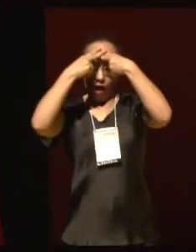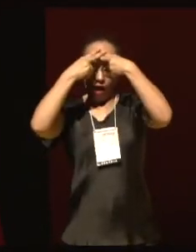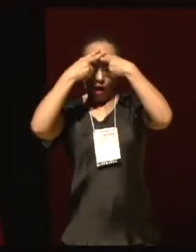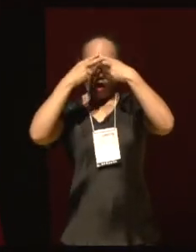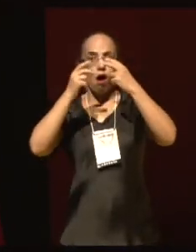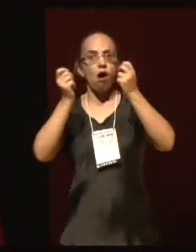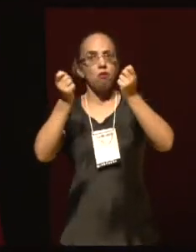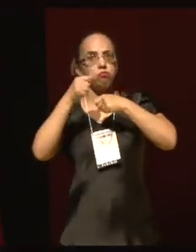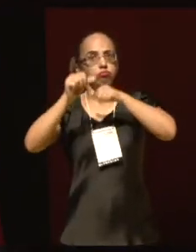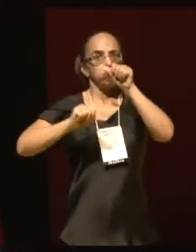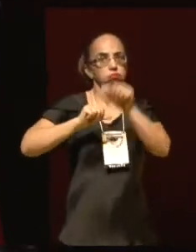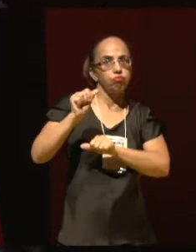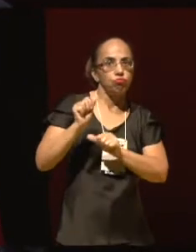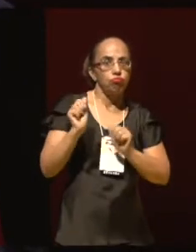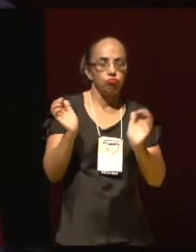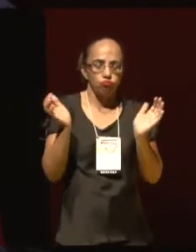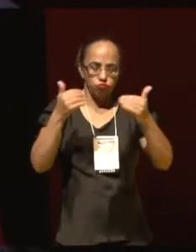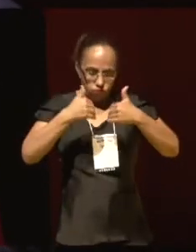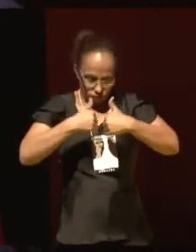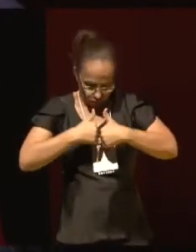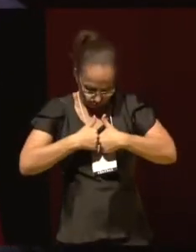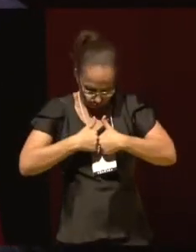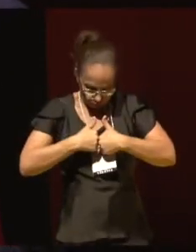ou outra classe de distúrbio.